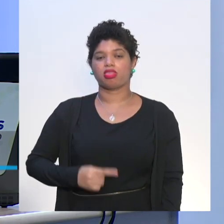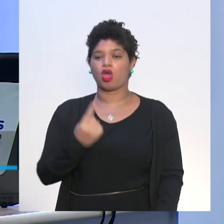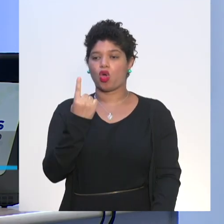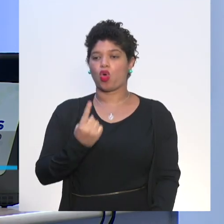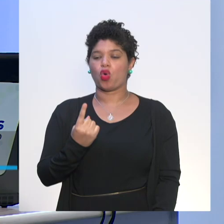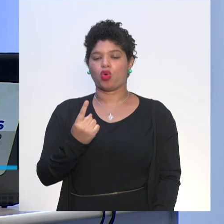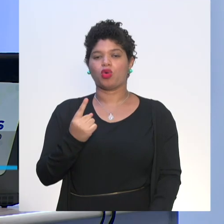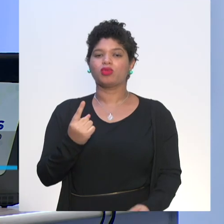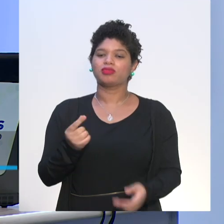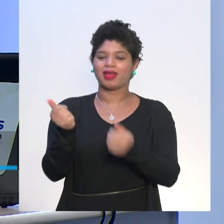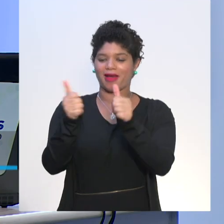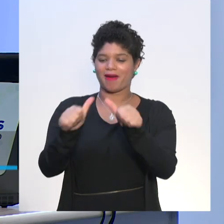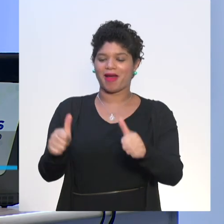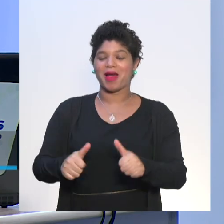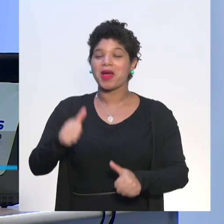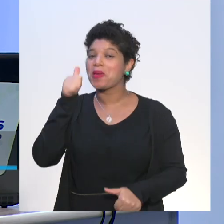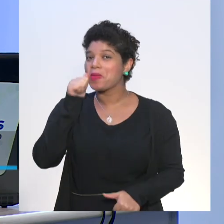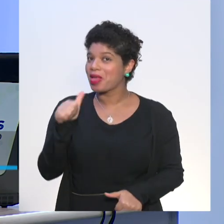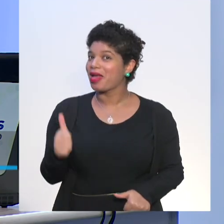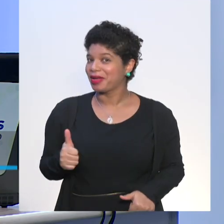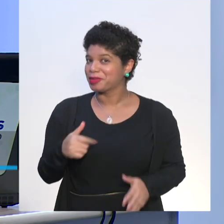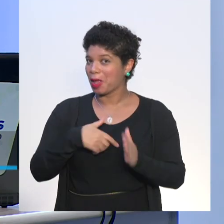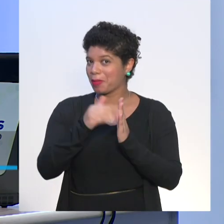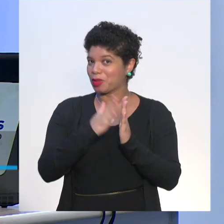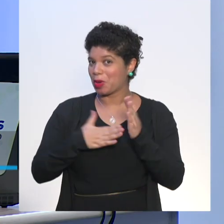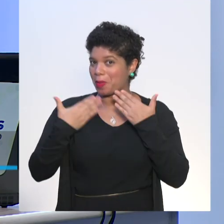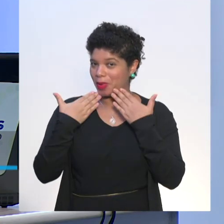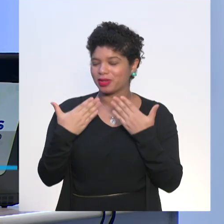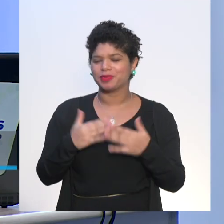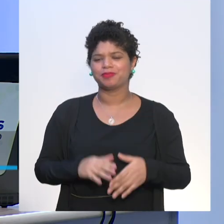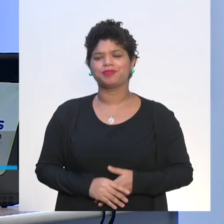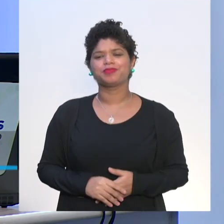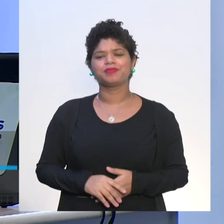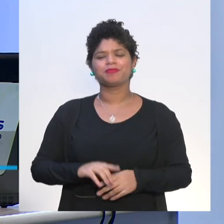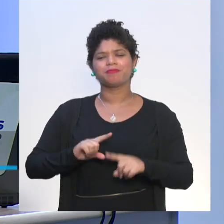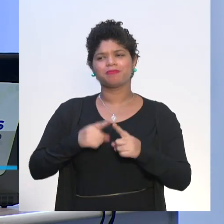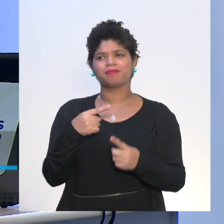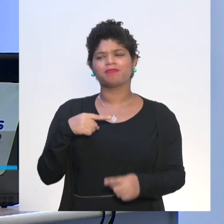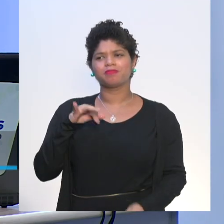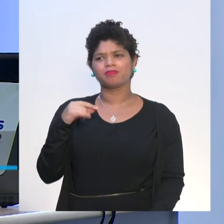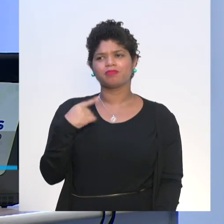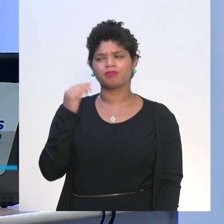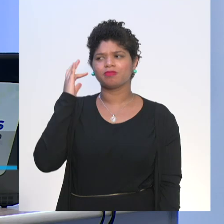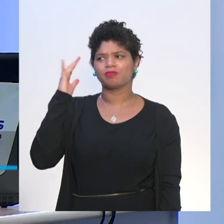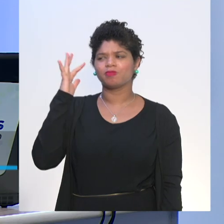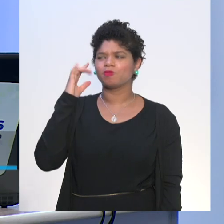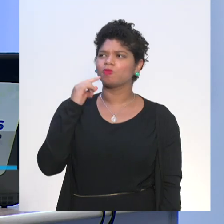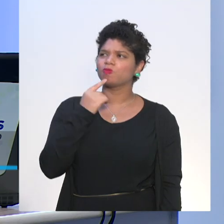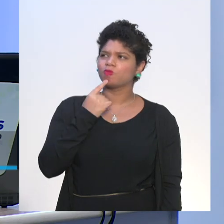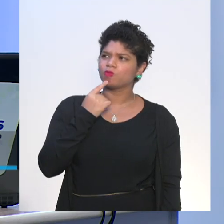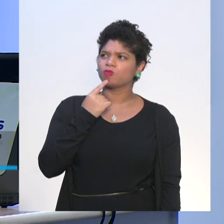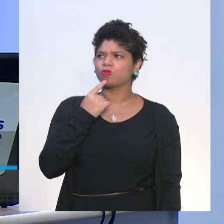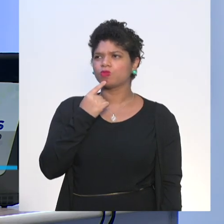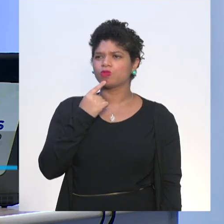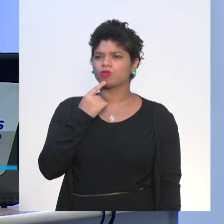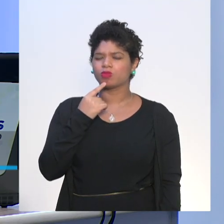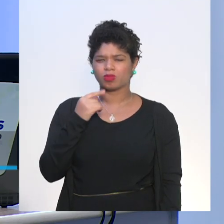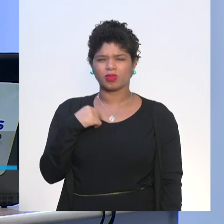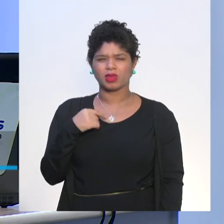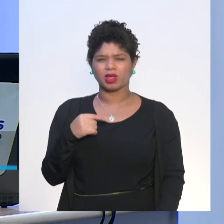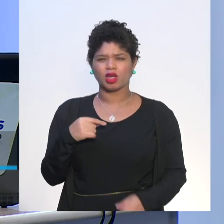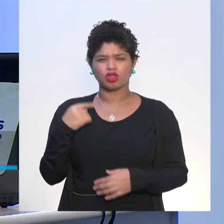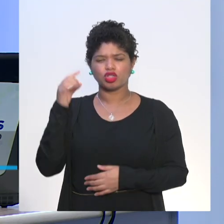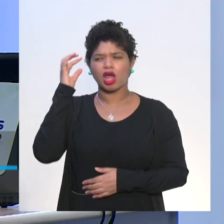na figura de uma mulher. Agora, se a gente for parar para pensar assim, de um ponto de vista